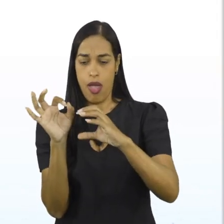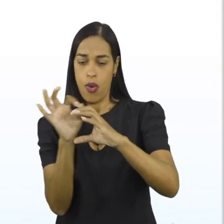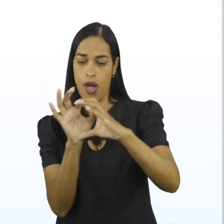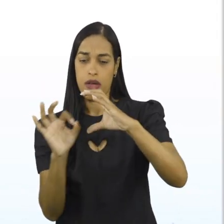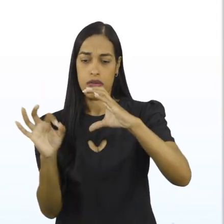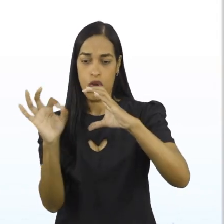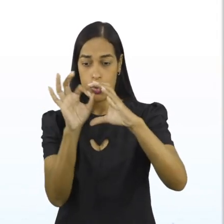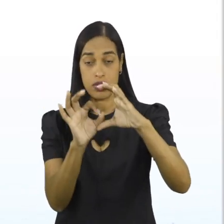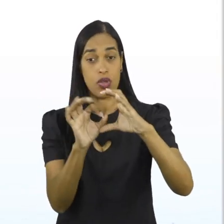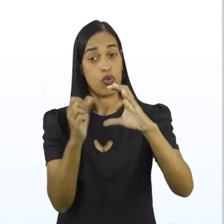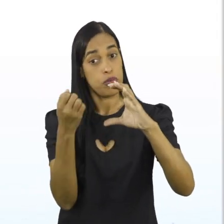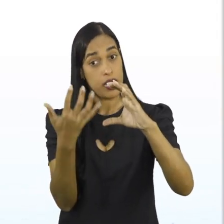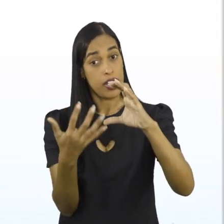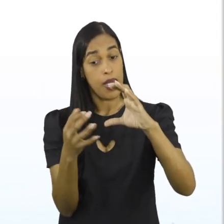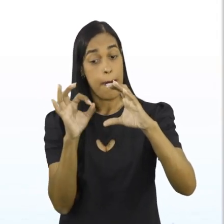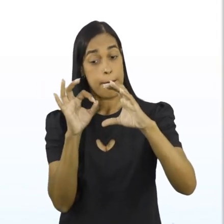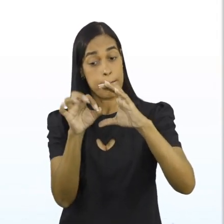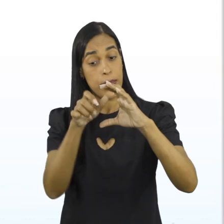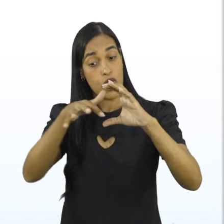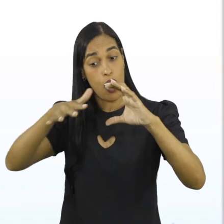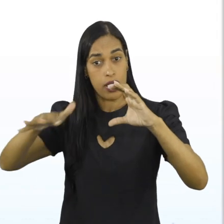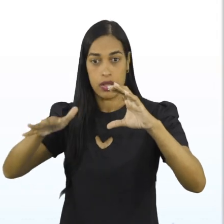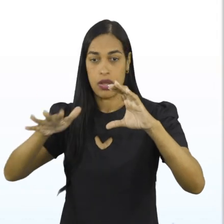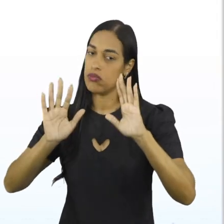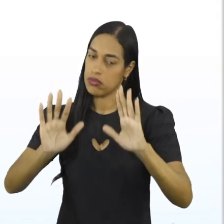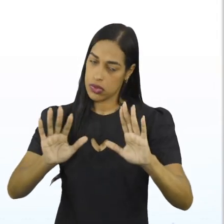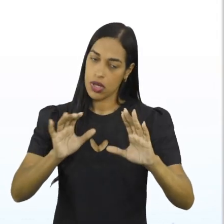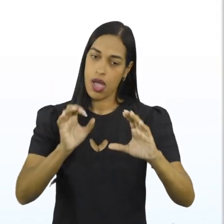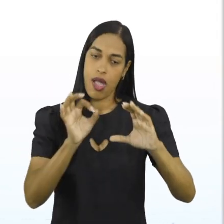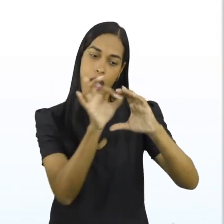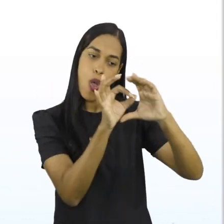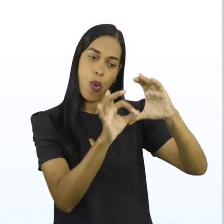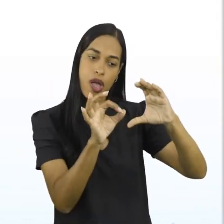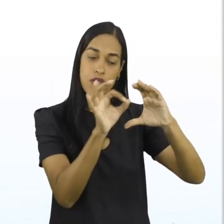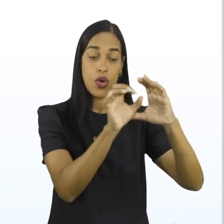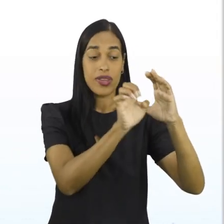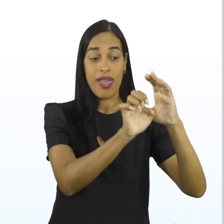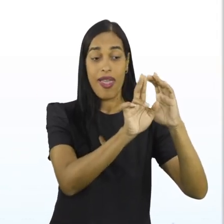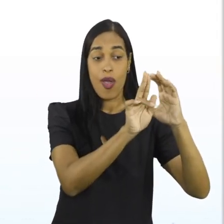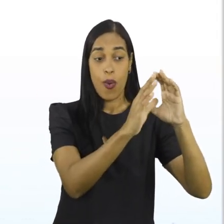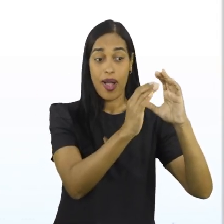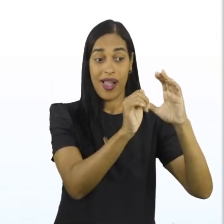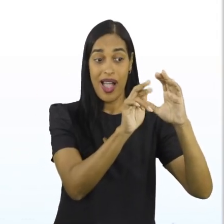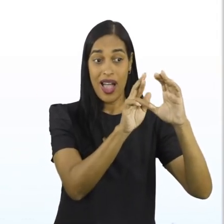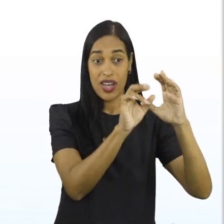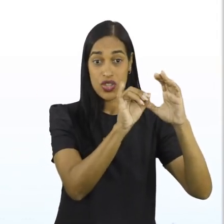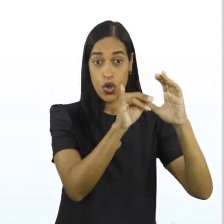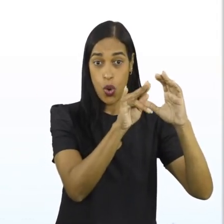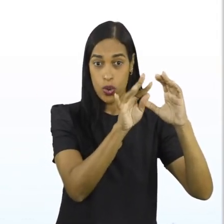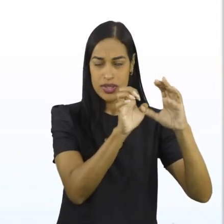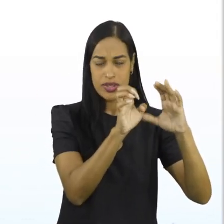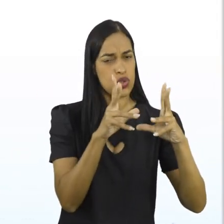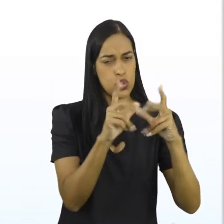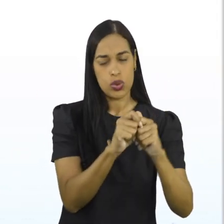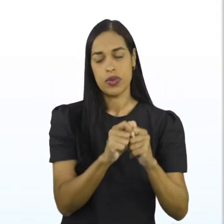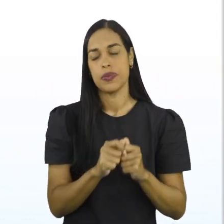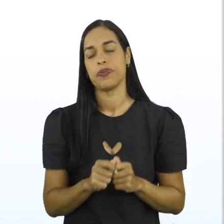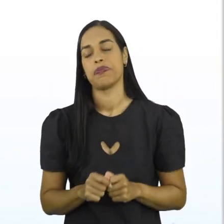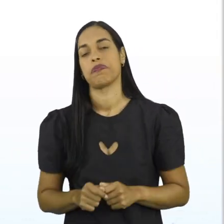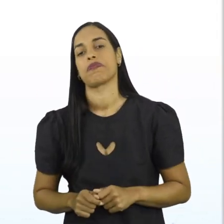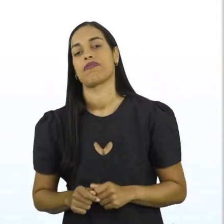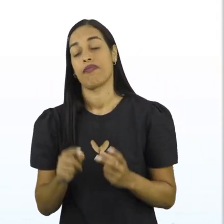falando procarionte, eucarionte tem tudo, tá? Então, ribossomo tem que lembrar disso. A segunda organela que a gente entra nesse grupo aí